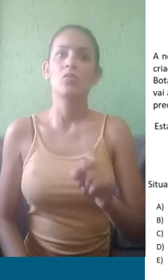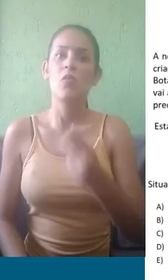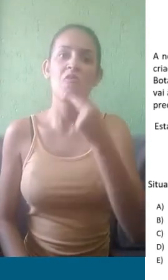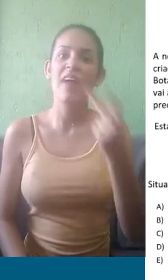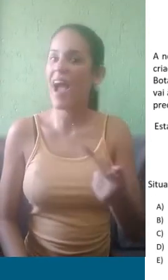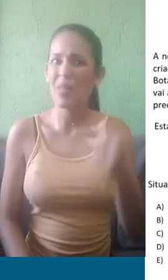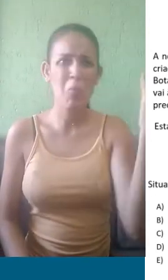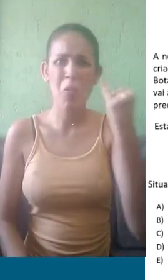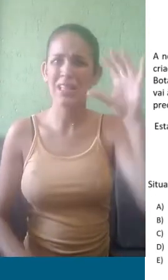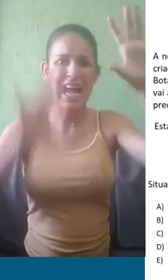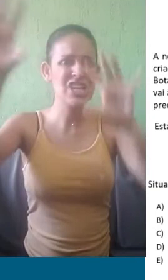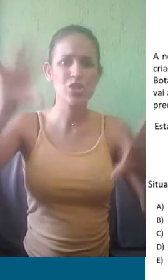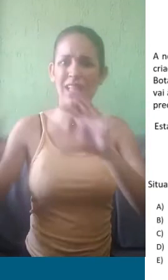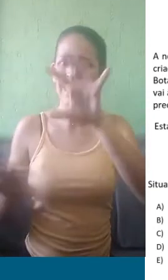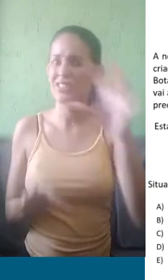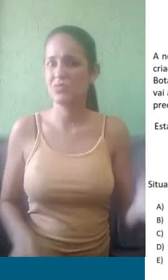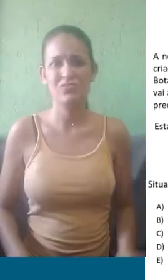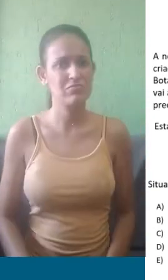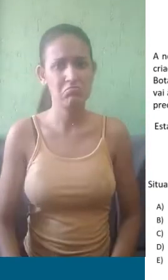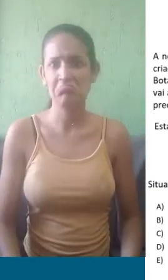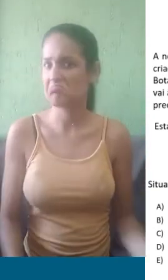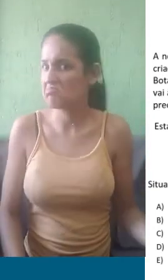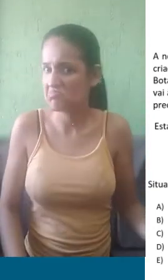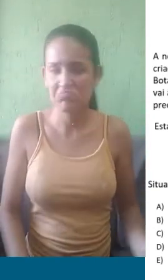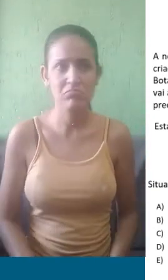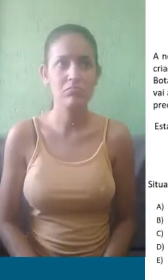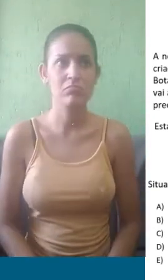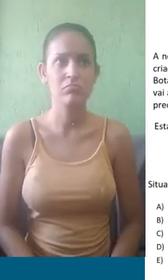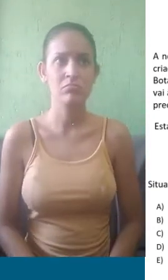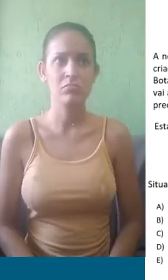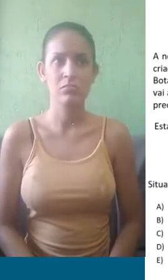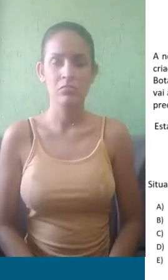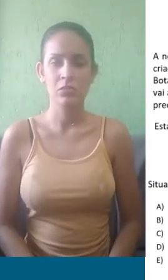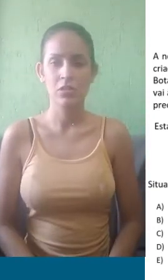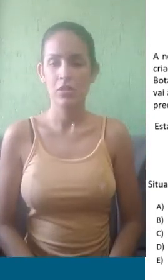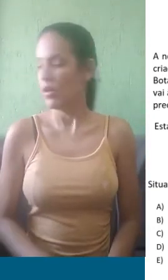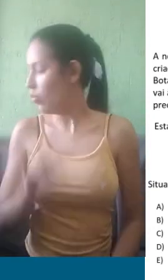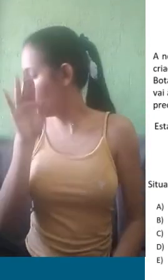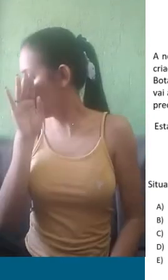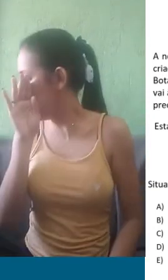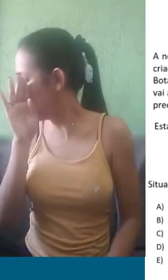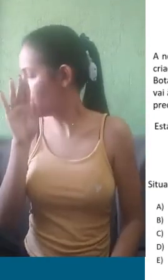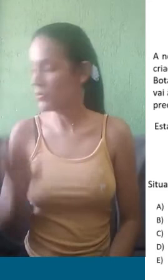rejeição da importância do regionalismo, tampouco se observa a releitura sobre essa realidade.